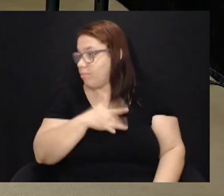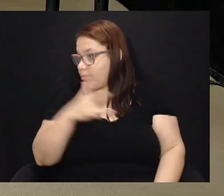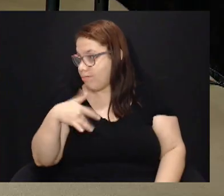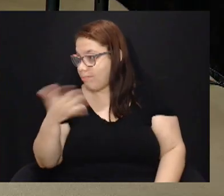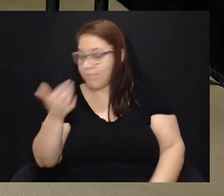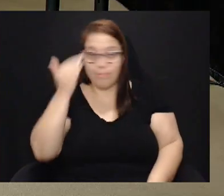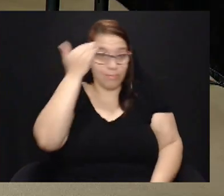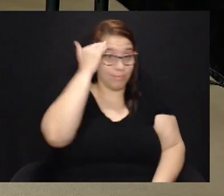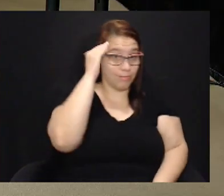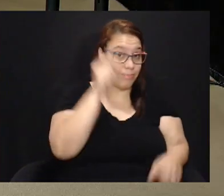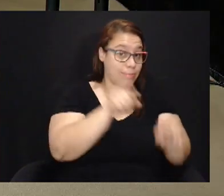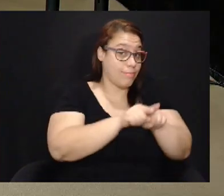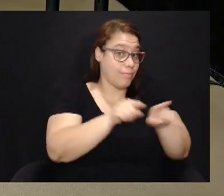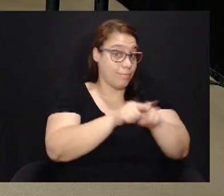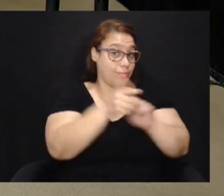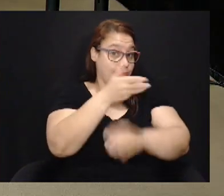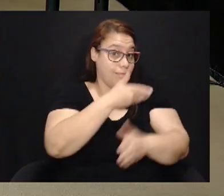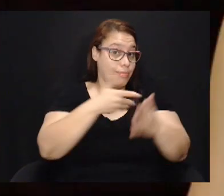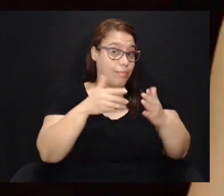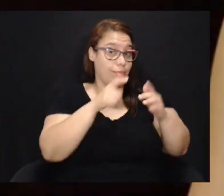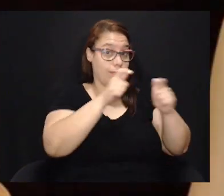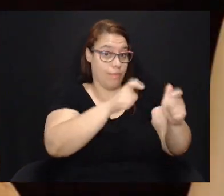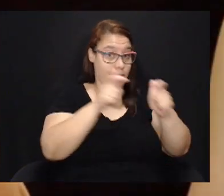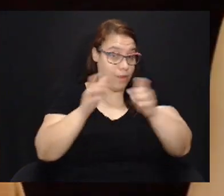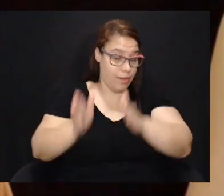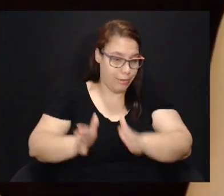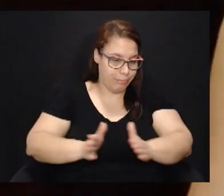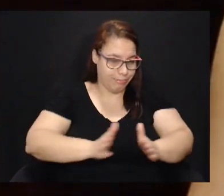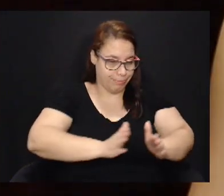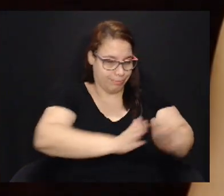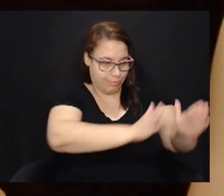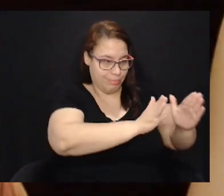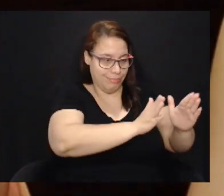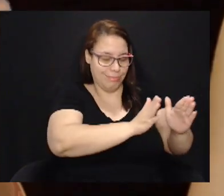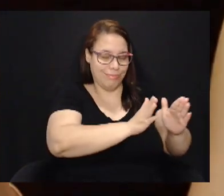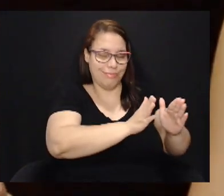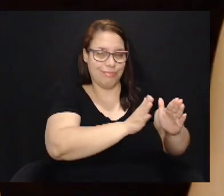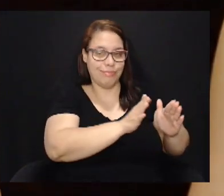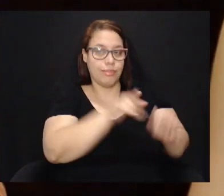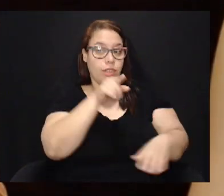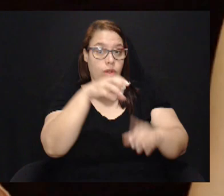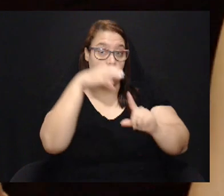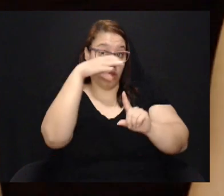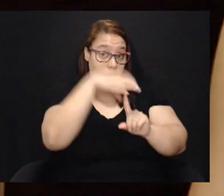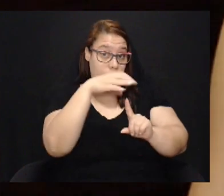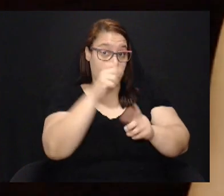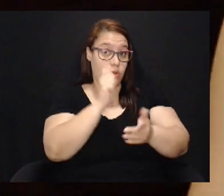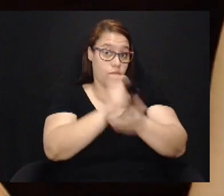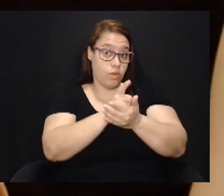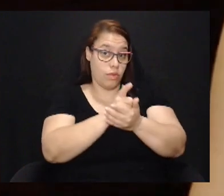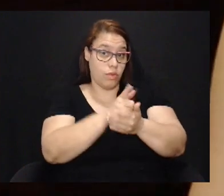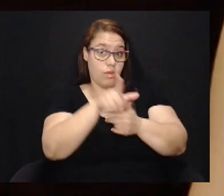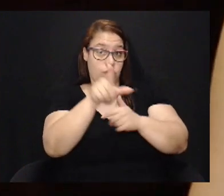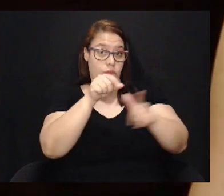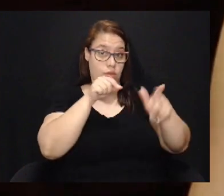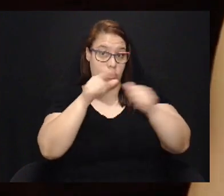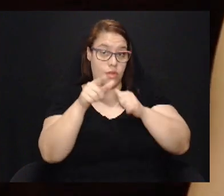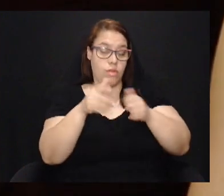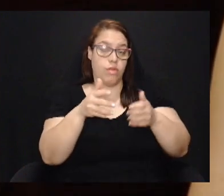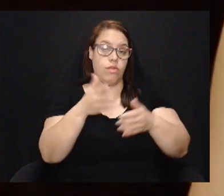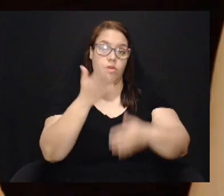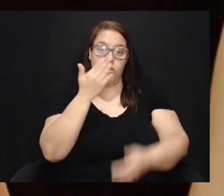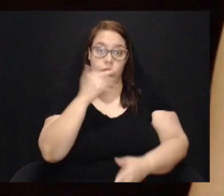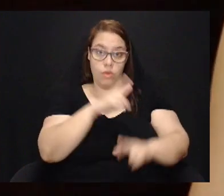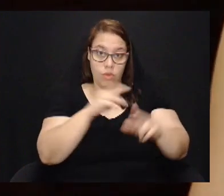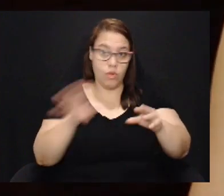você está envolvido em todas as etapas do processo. Isso. Então, assim, você foi à feira, você comprou, você escolheu os alimentos. Isso mesmo. Você levou para sua